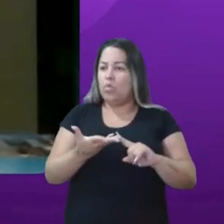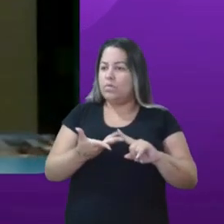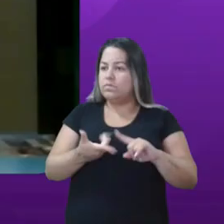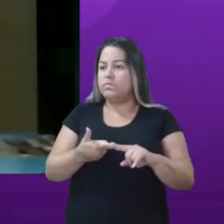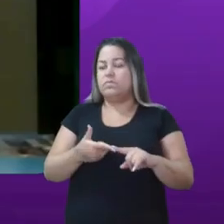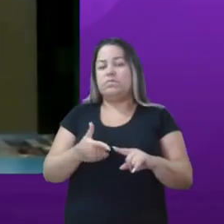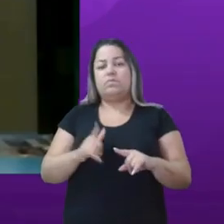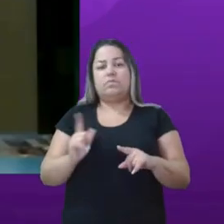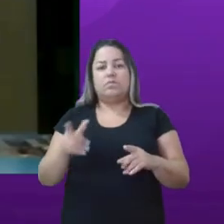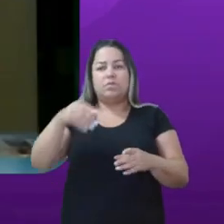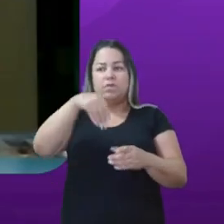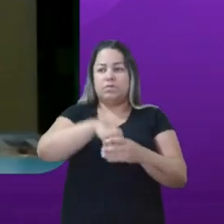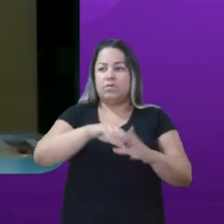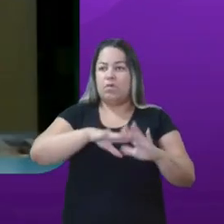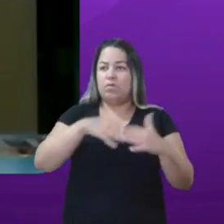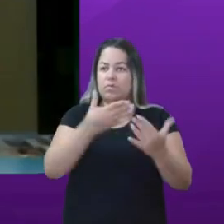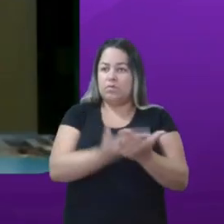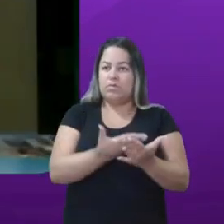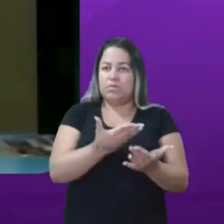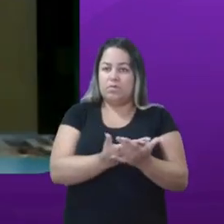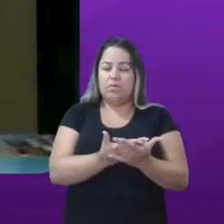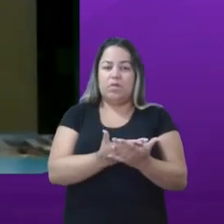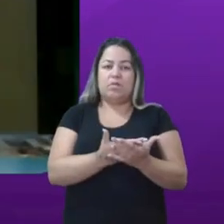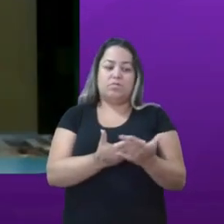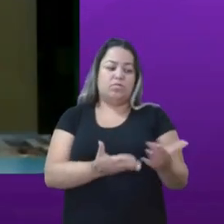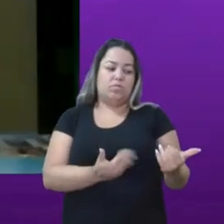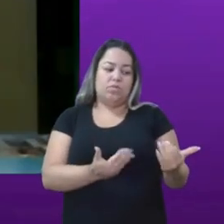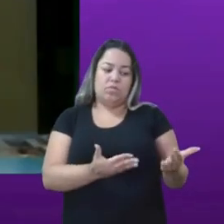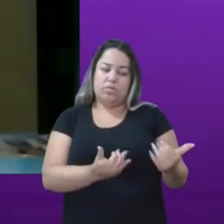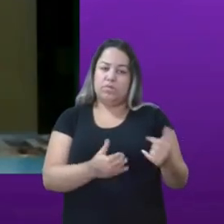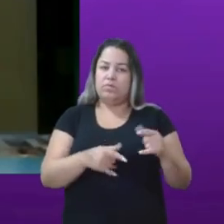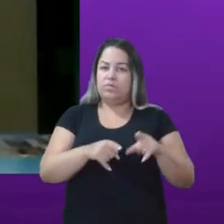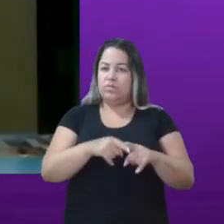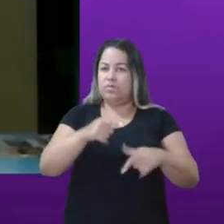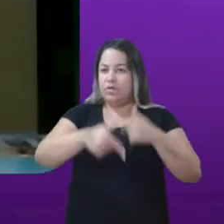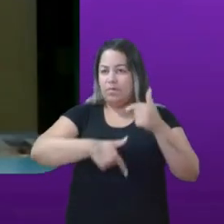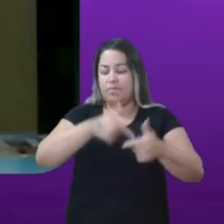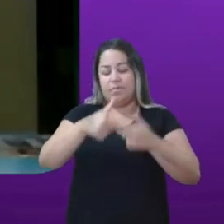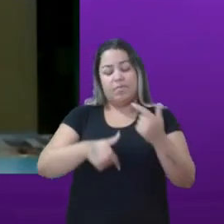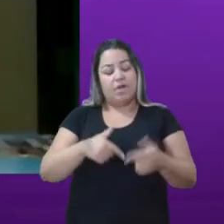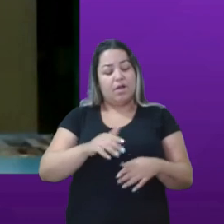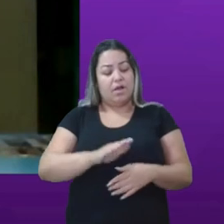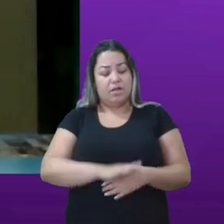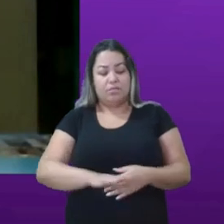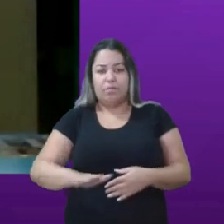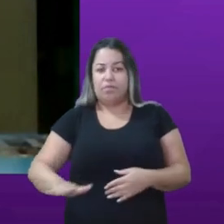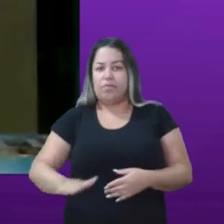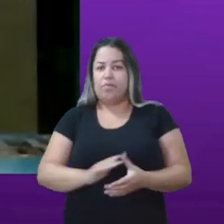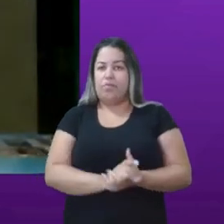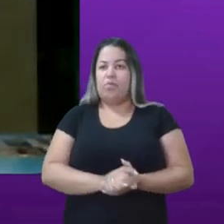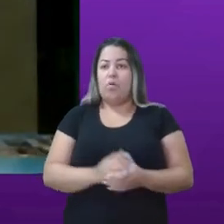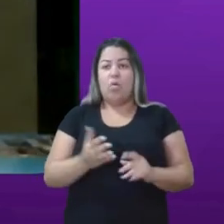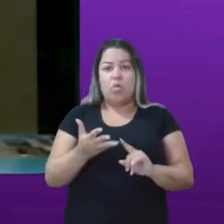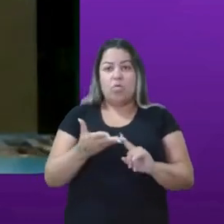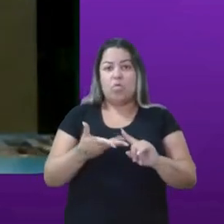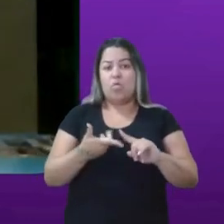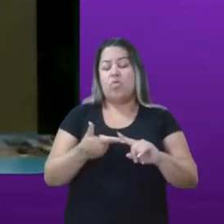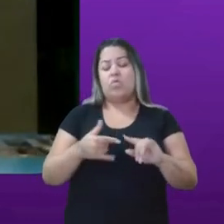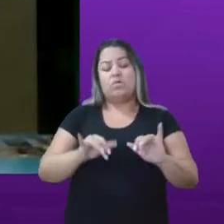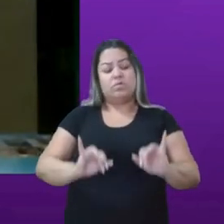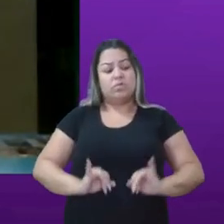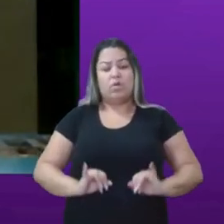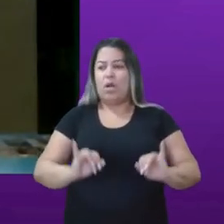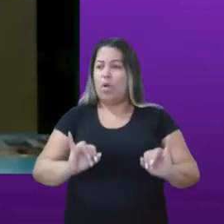da escola, quantas crianças e adolescentes estão no trabalho infantil, quantas crianças e adolescentes sofrem de